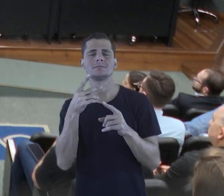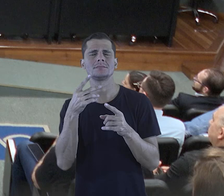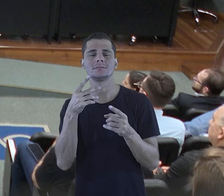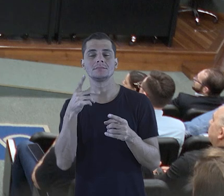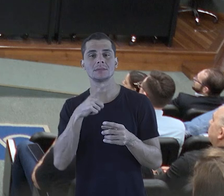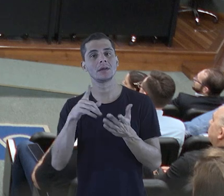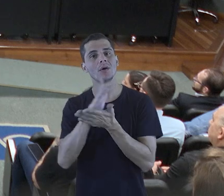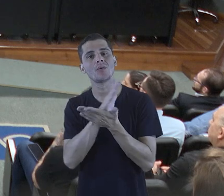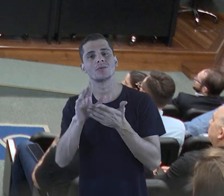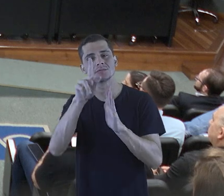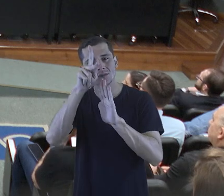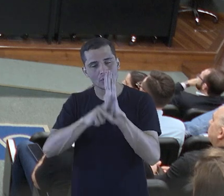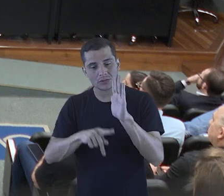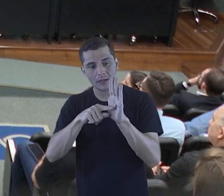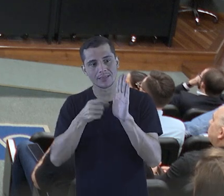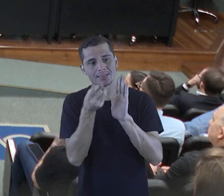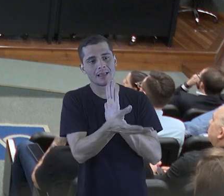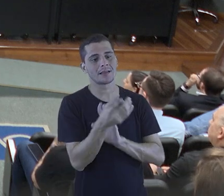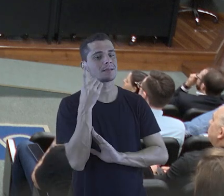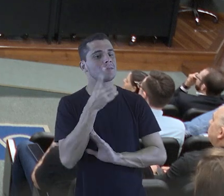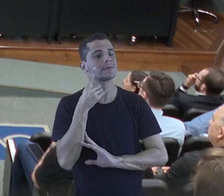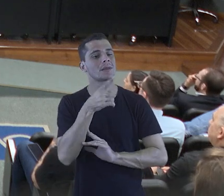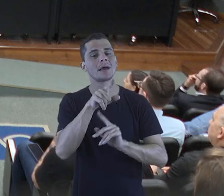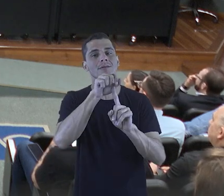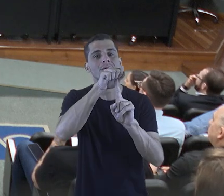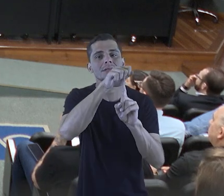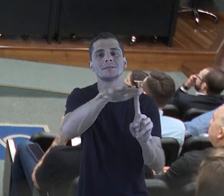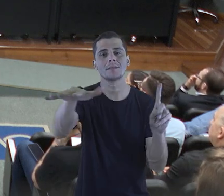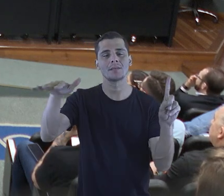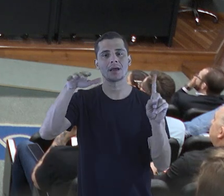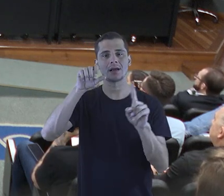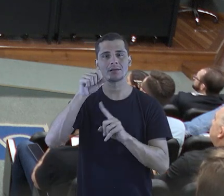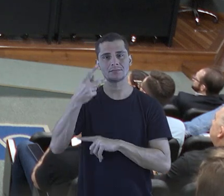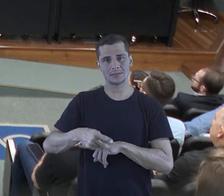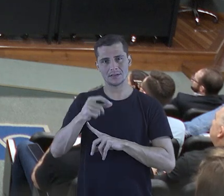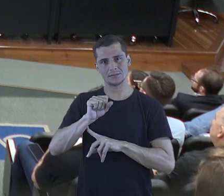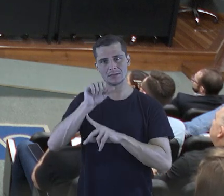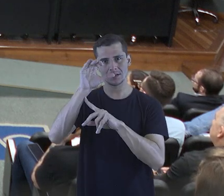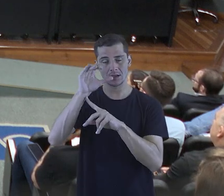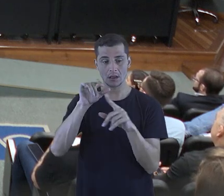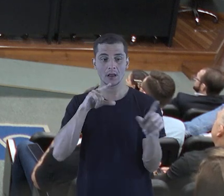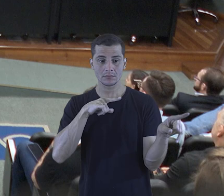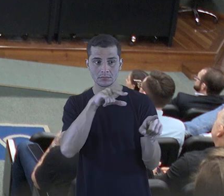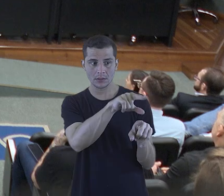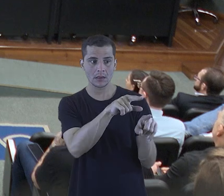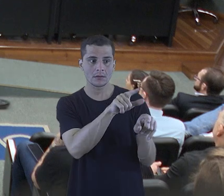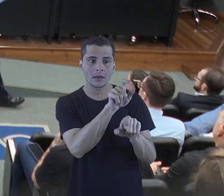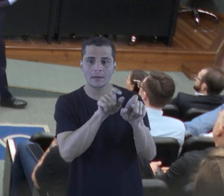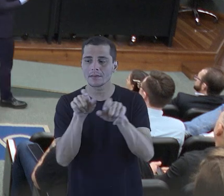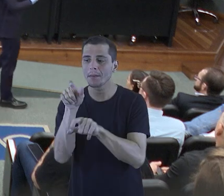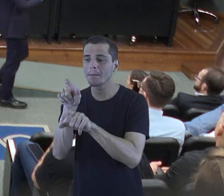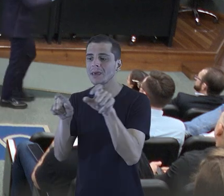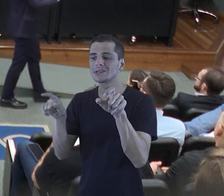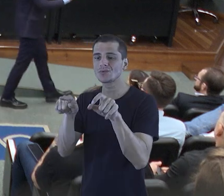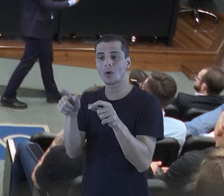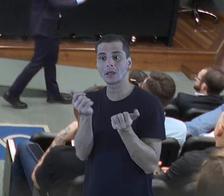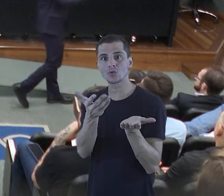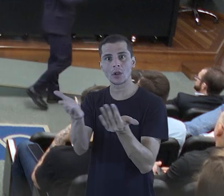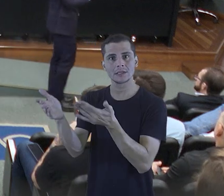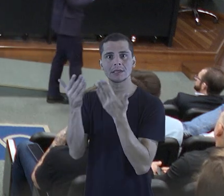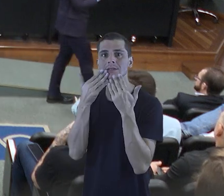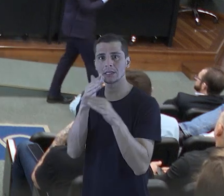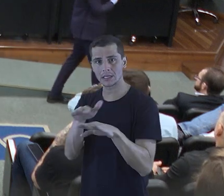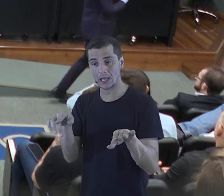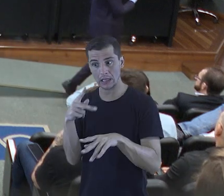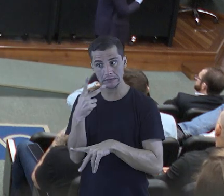continuidade. Super legal. Então, ali, veja, é um projeto social que vocês têm, mas os dados dos adolescentes que ali estão